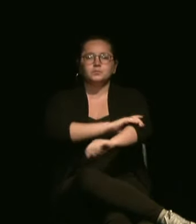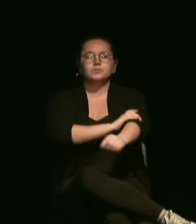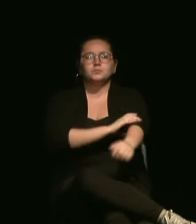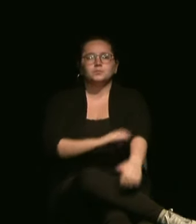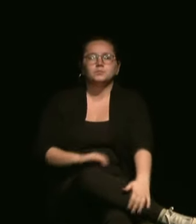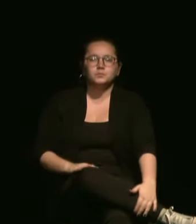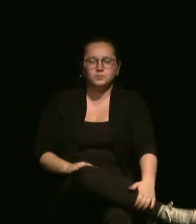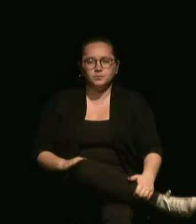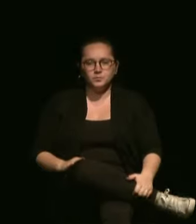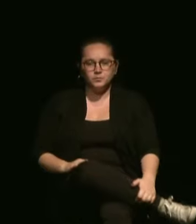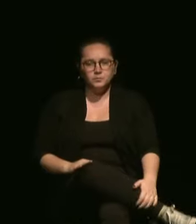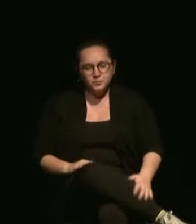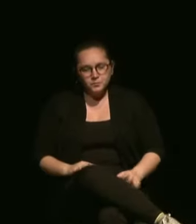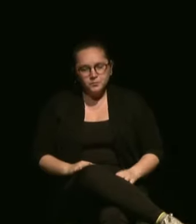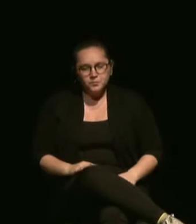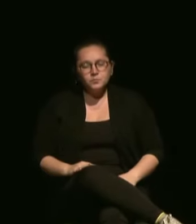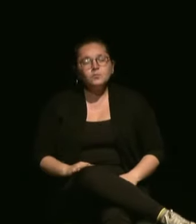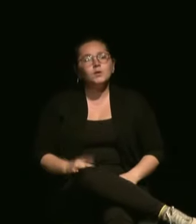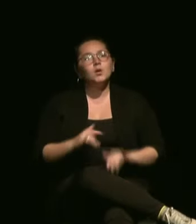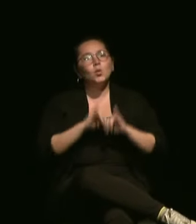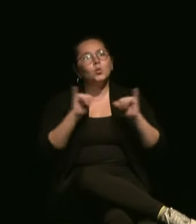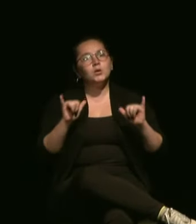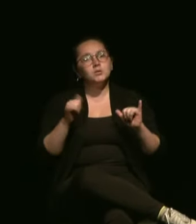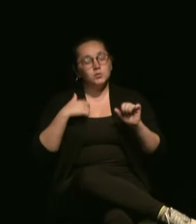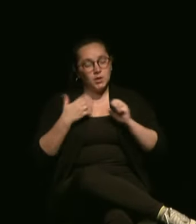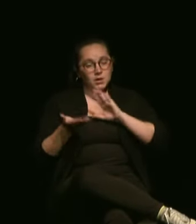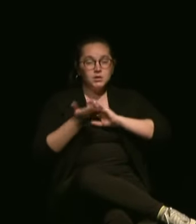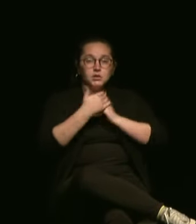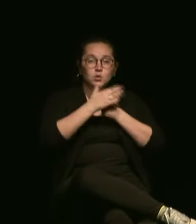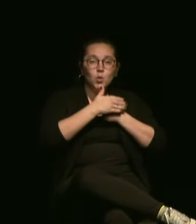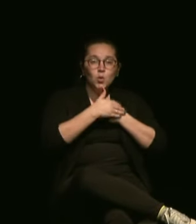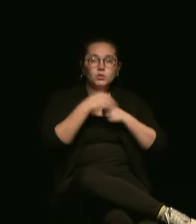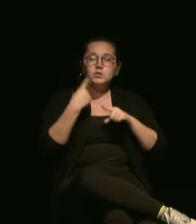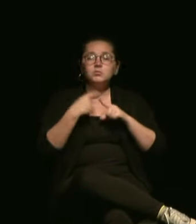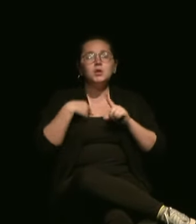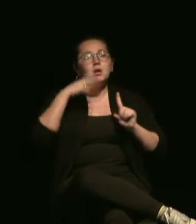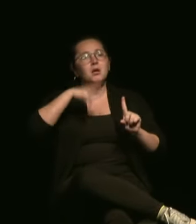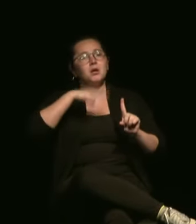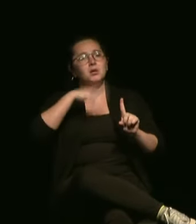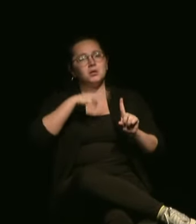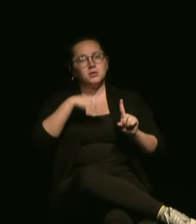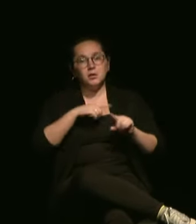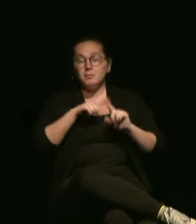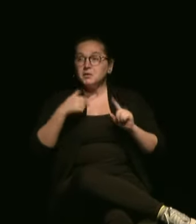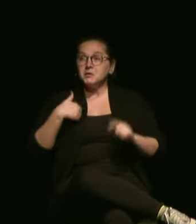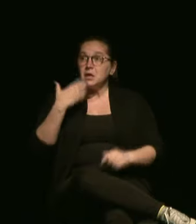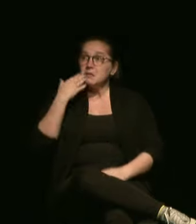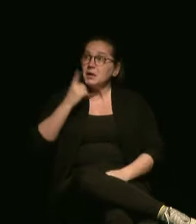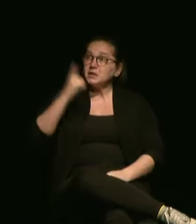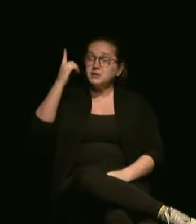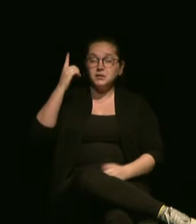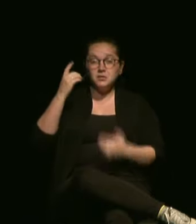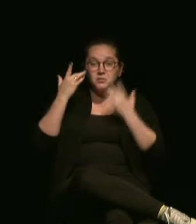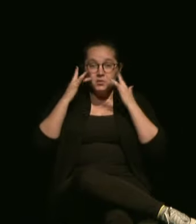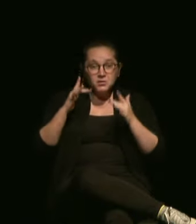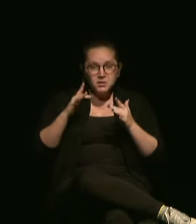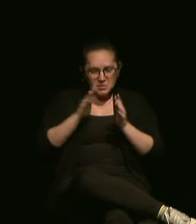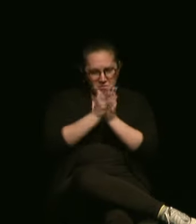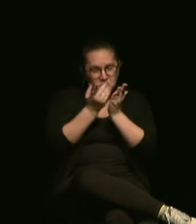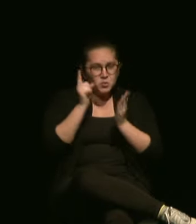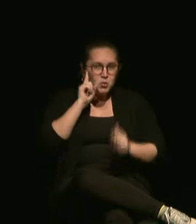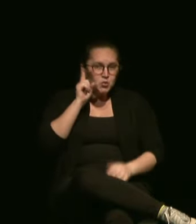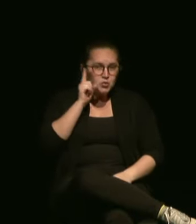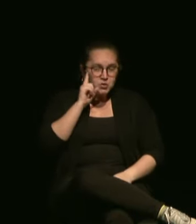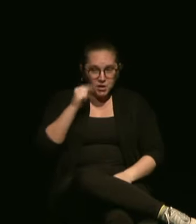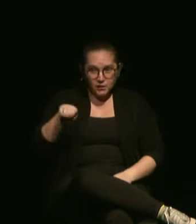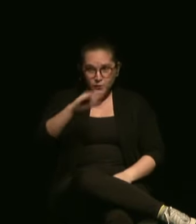Os demônios se escondem atrás dessas imagens porque eles gostam de ser adorados. O demônio tem essa mania de querer ser igual a Deus, tanto que houve uma rebelião, que a Bíblia sabe disso, né? Sabe do